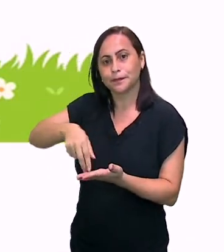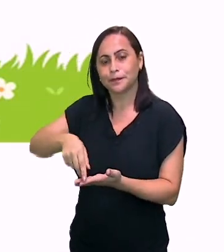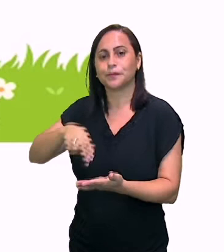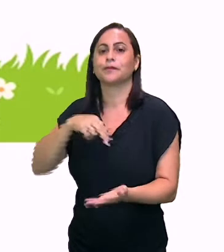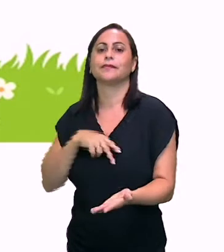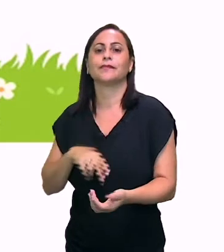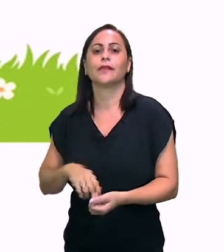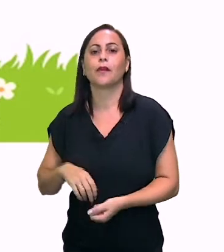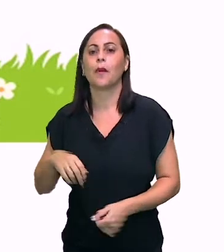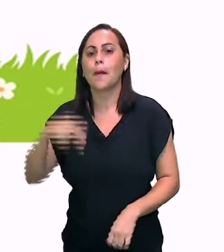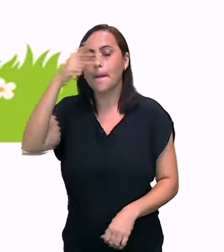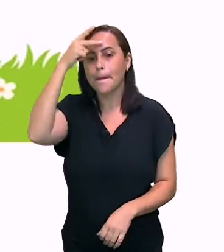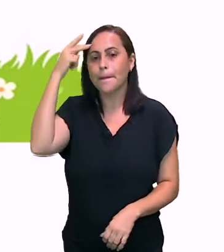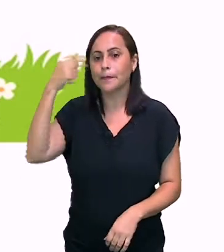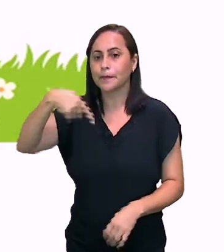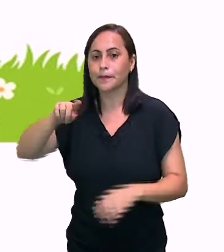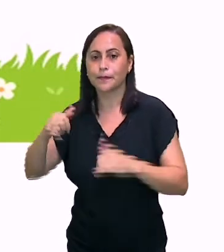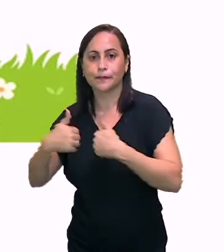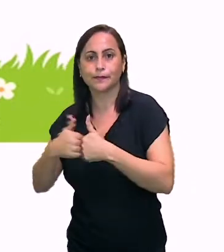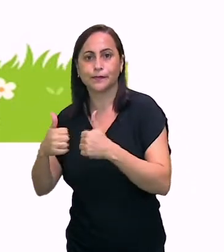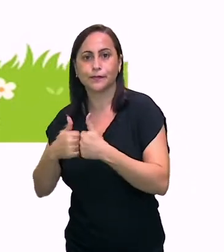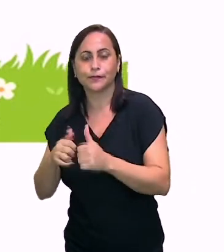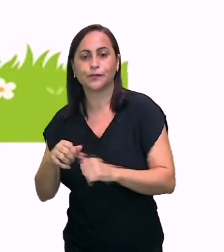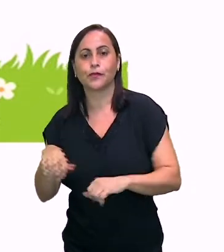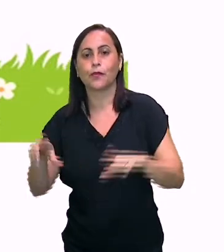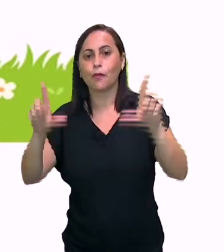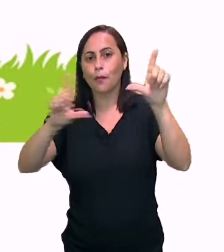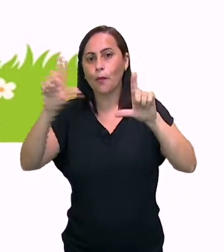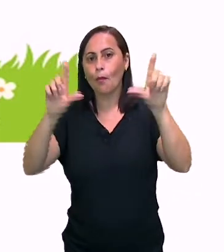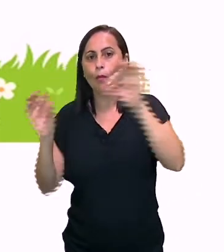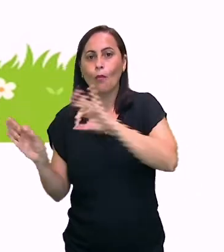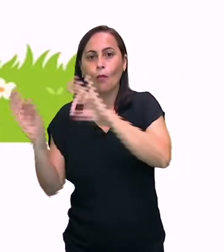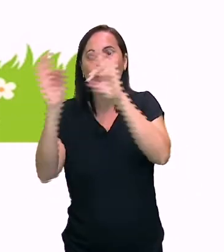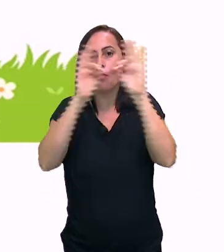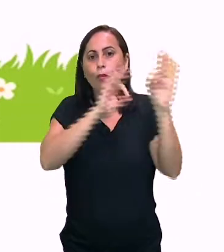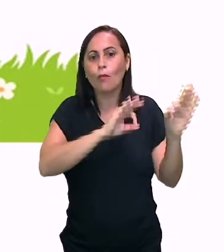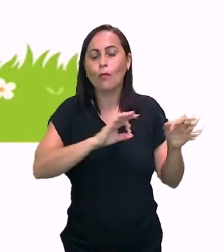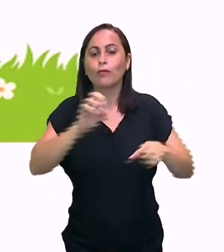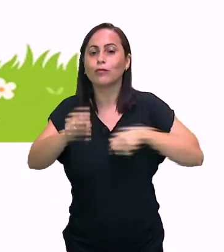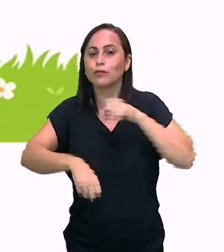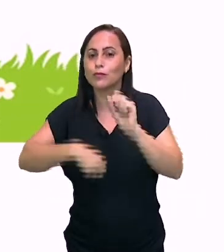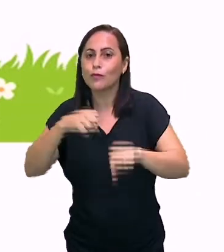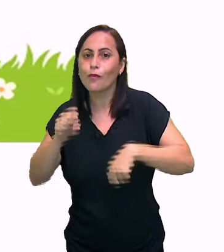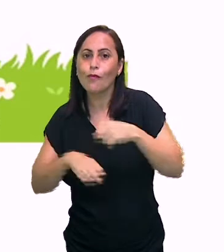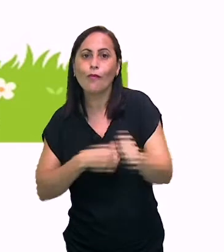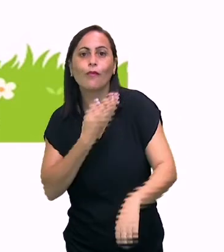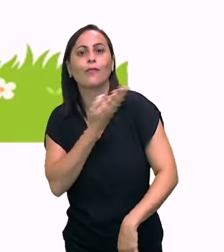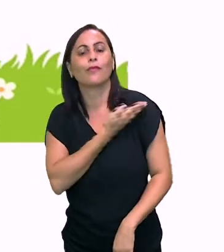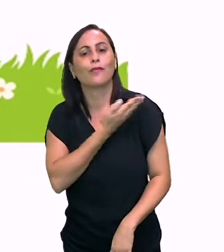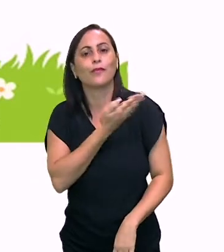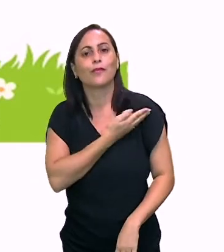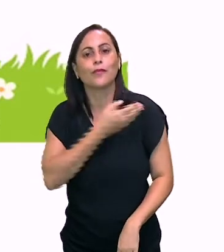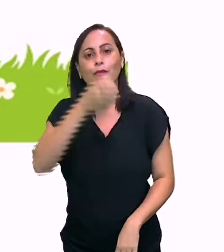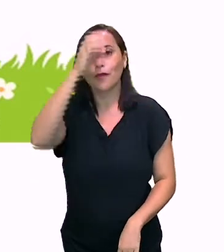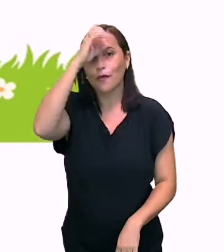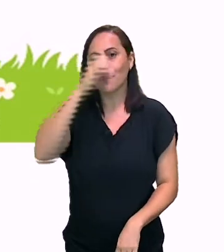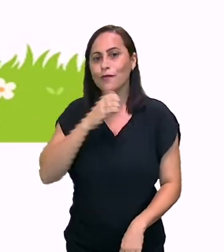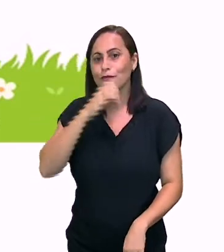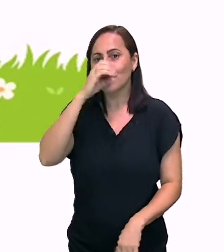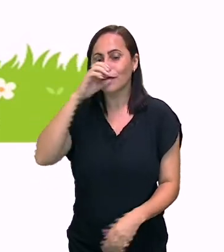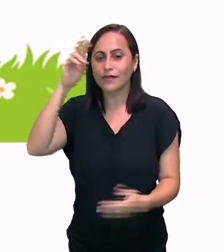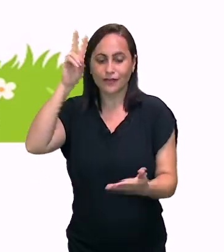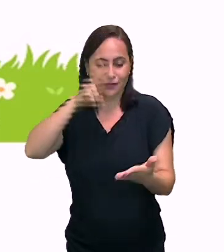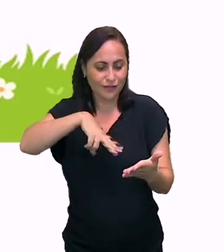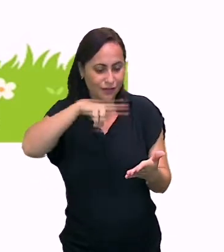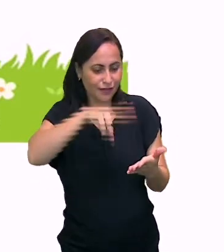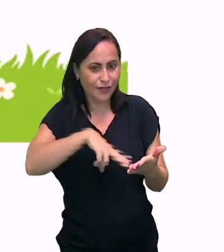passageiro, telespectador, ciclista, amigo, freguês, leitor,